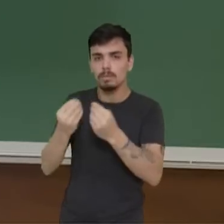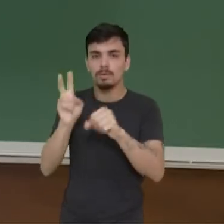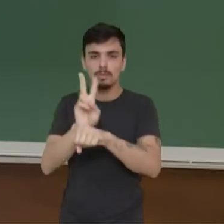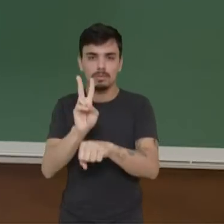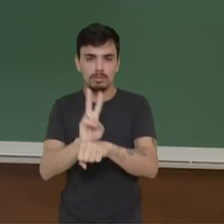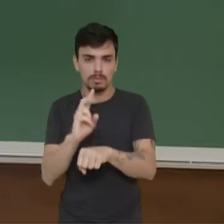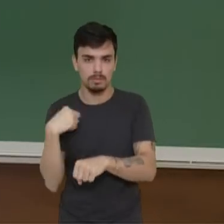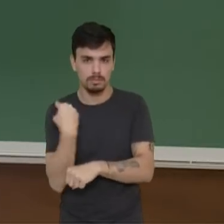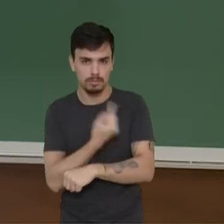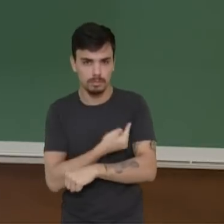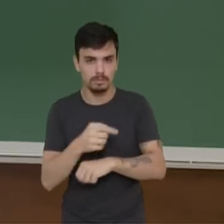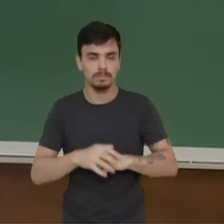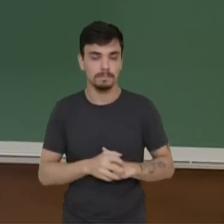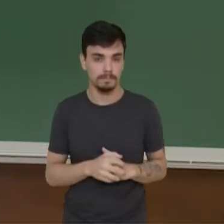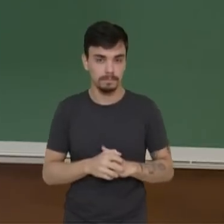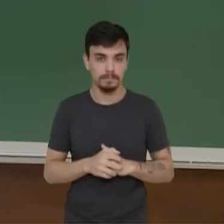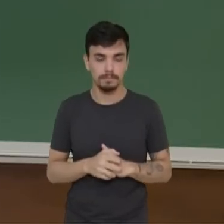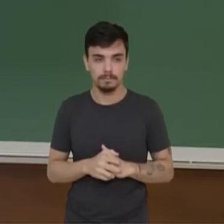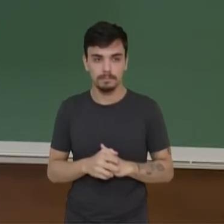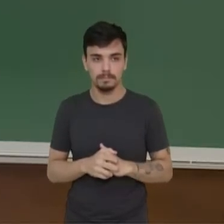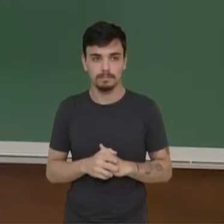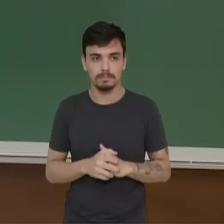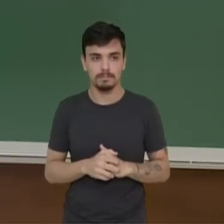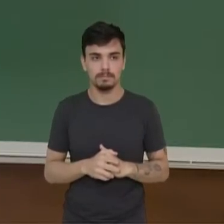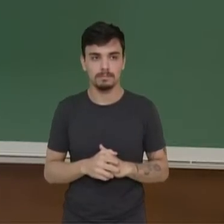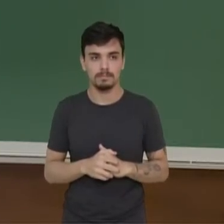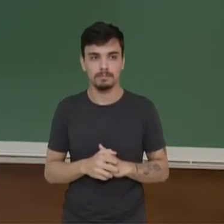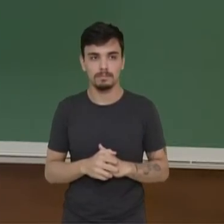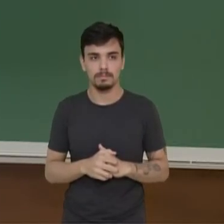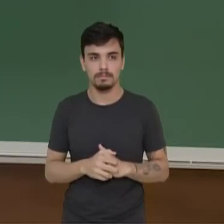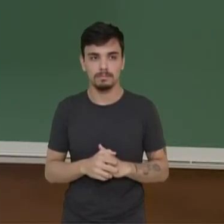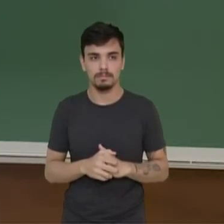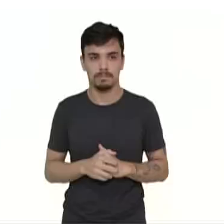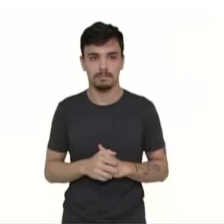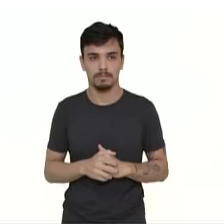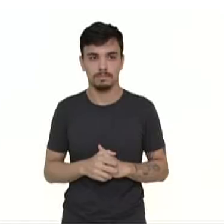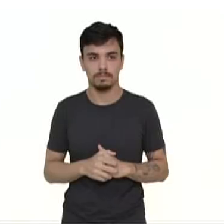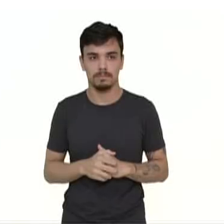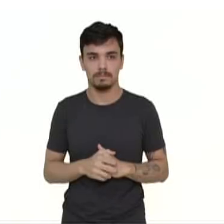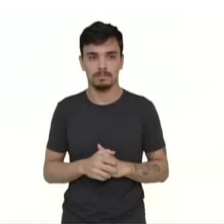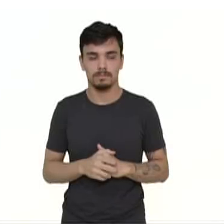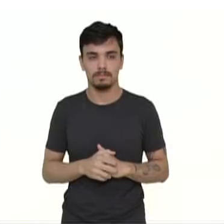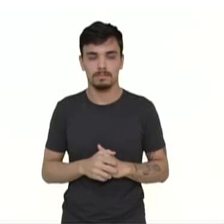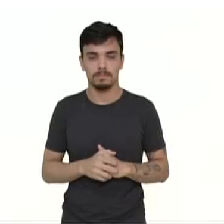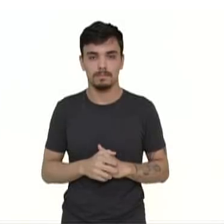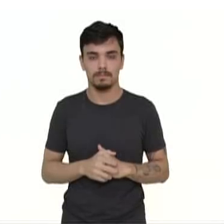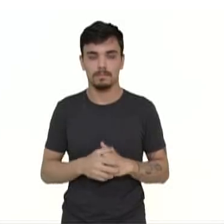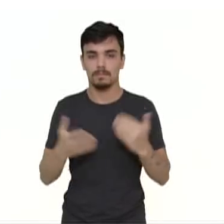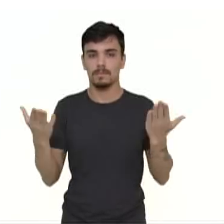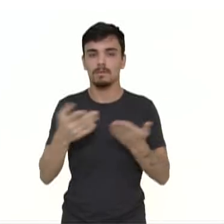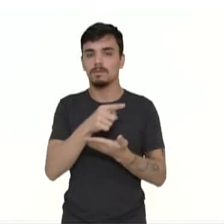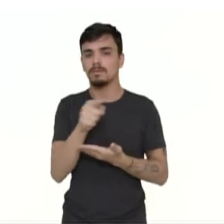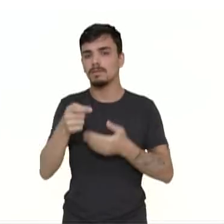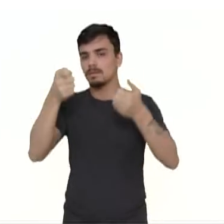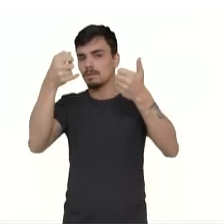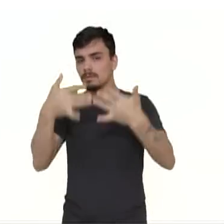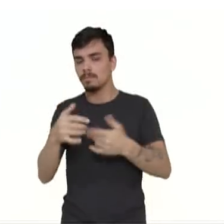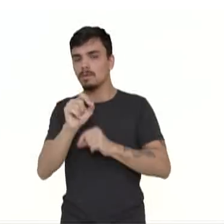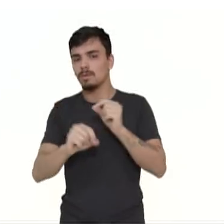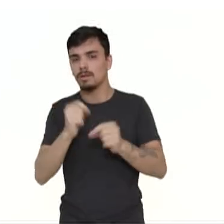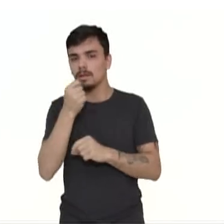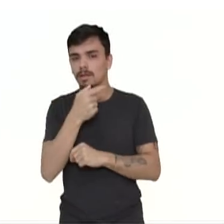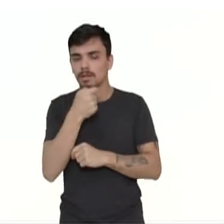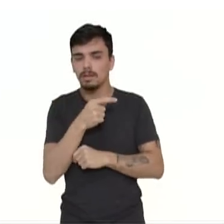do nosso meio ambiente. Muito bem, vamos para o nosso terceiro exercício de hoje. Agora explique onde está a ironia